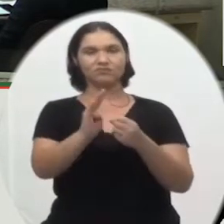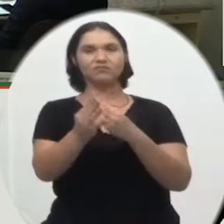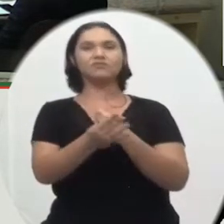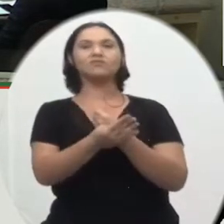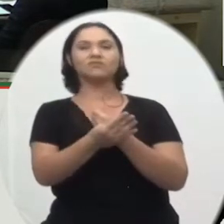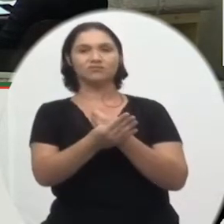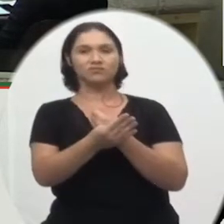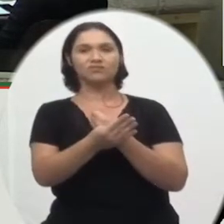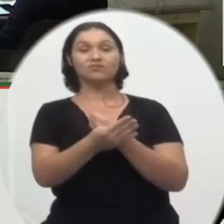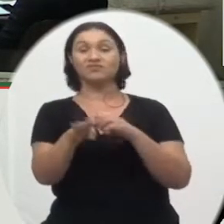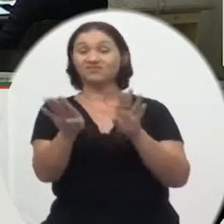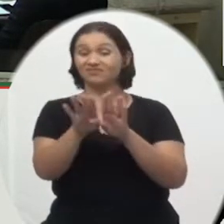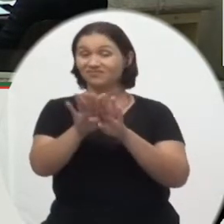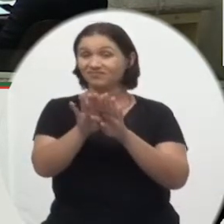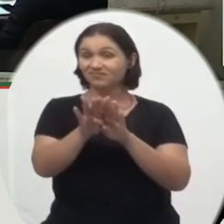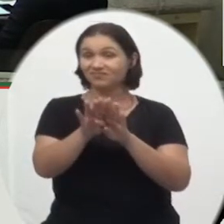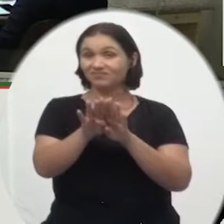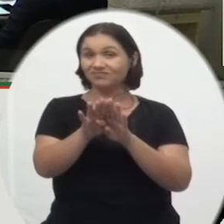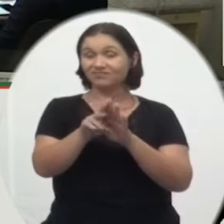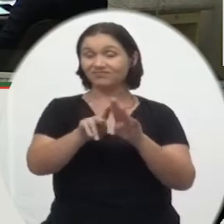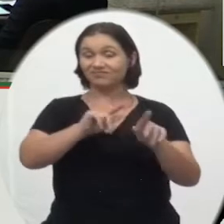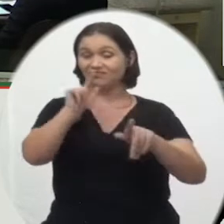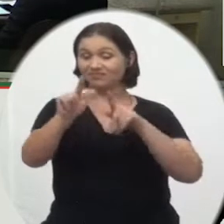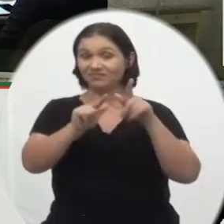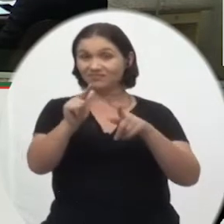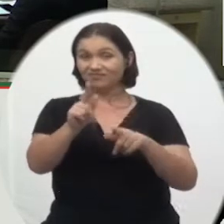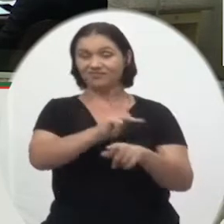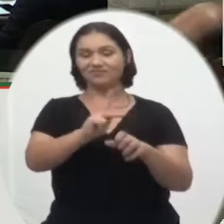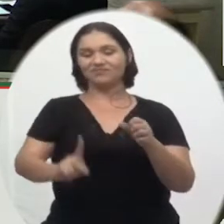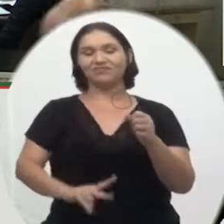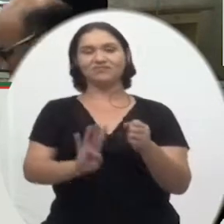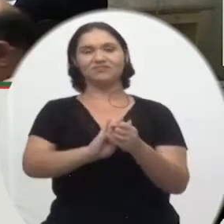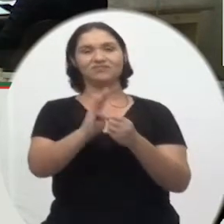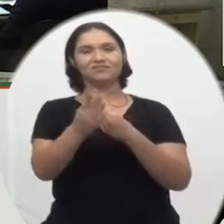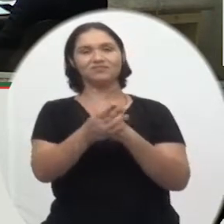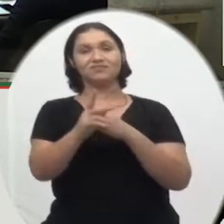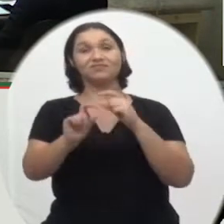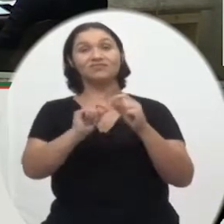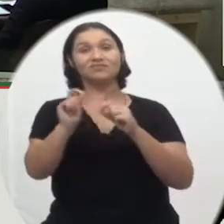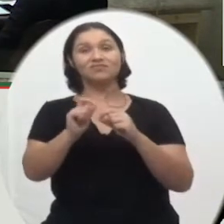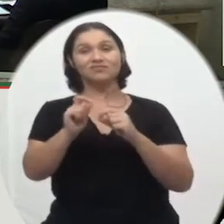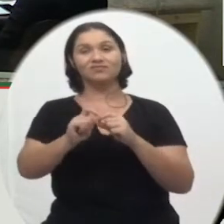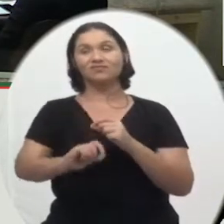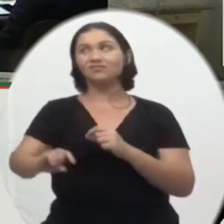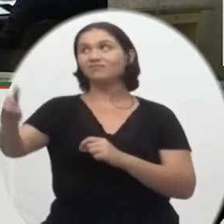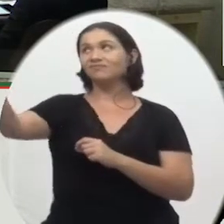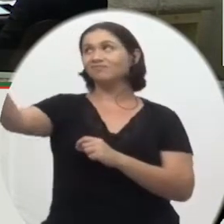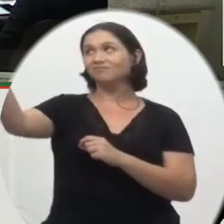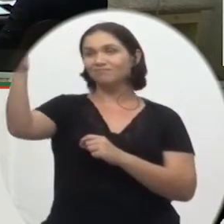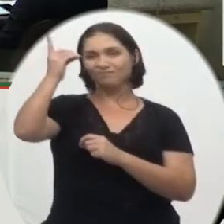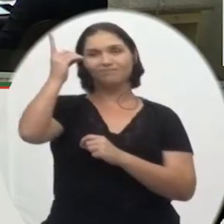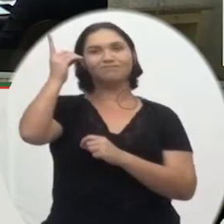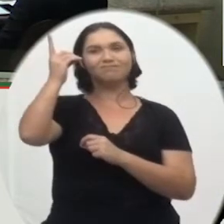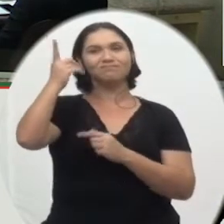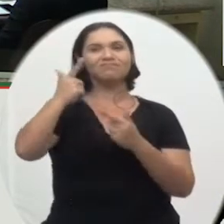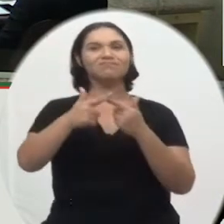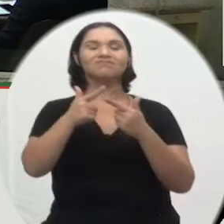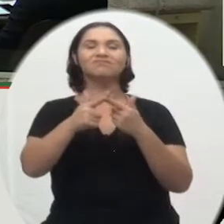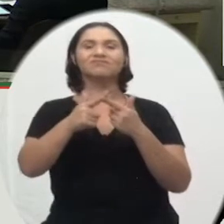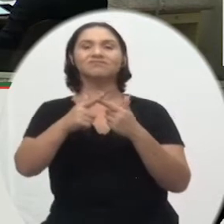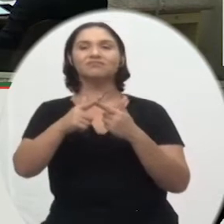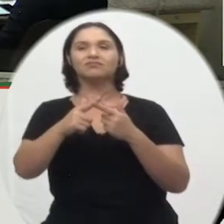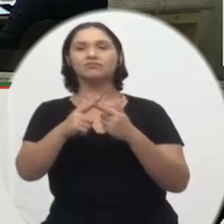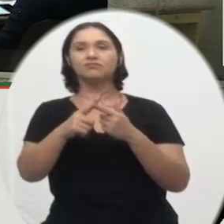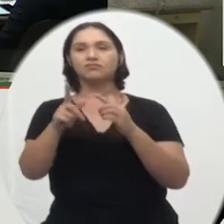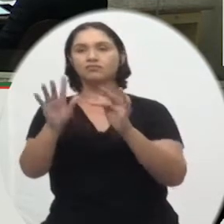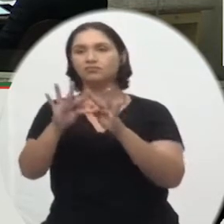Ser presidente de bairro é uma dádiva de Deus, tá? Porque a gente se abdicar da família, tá? No final